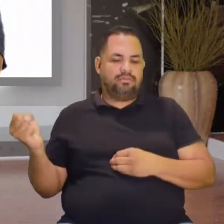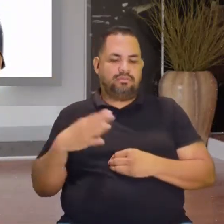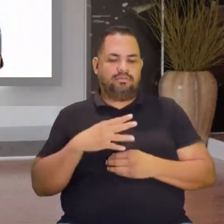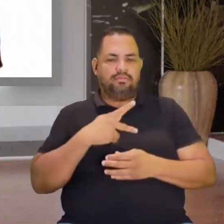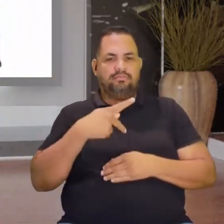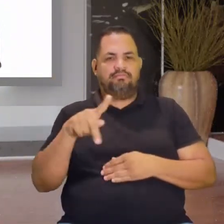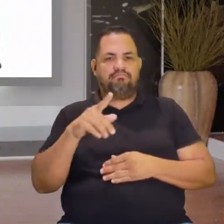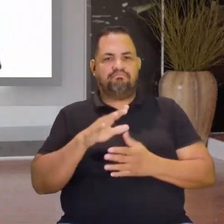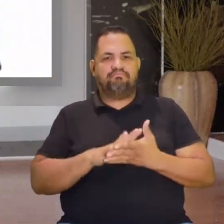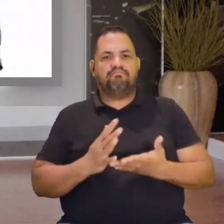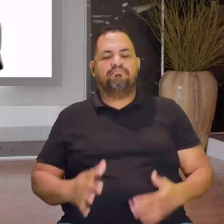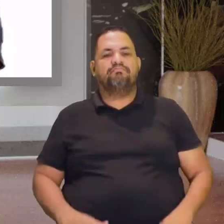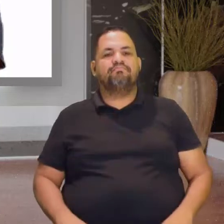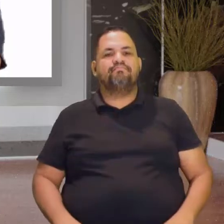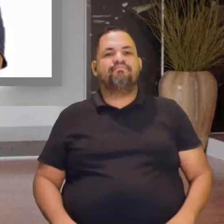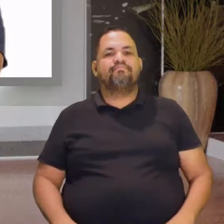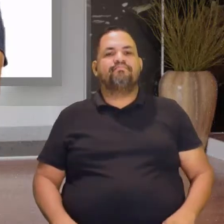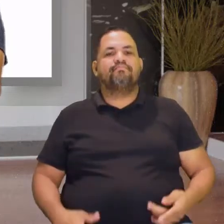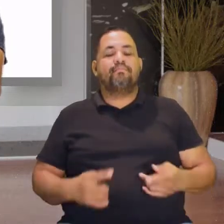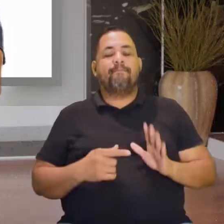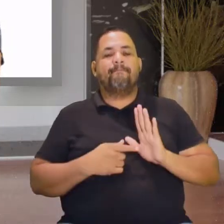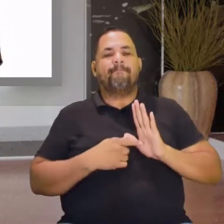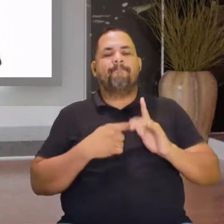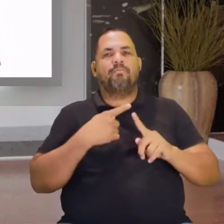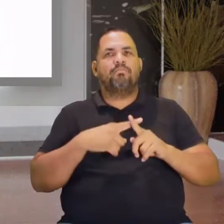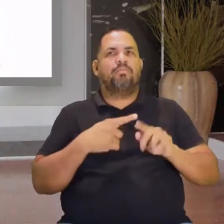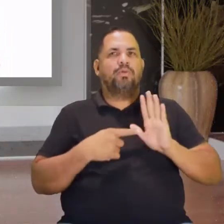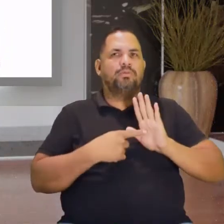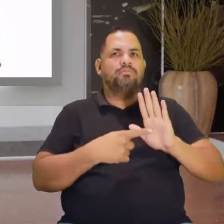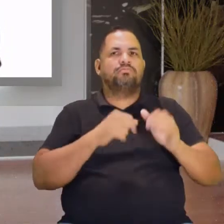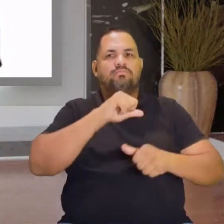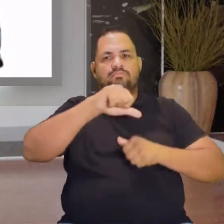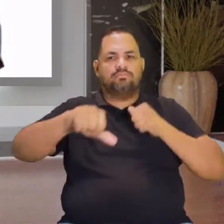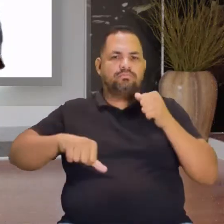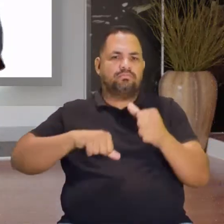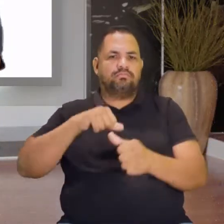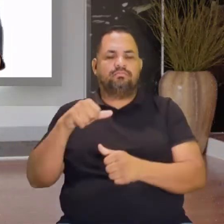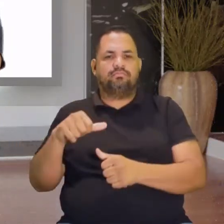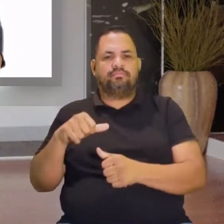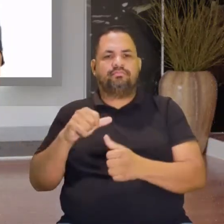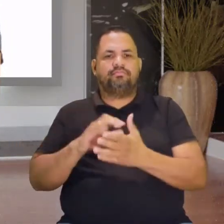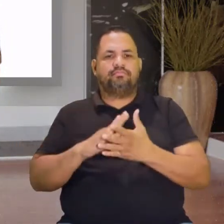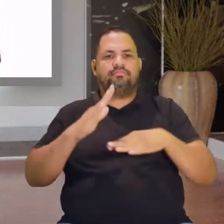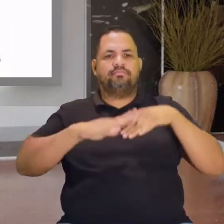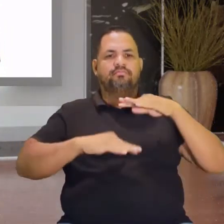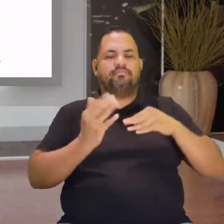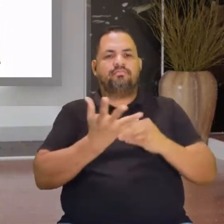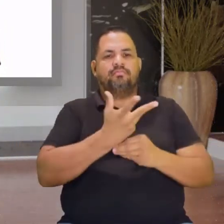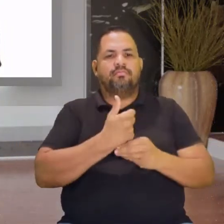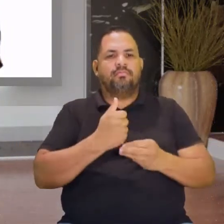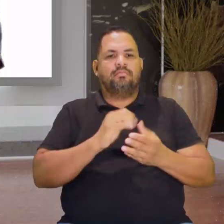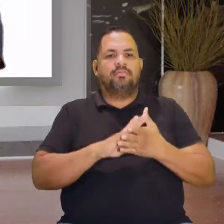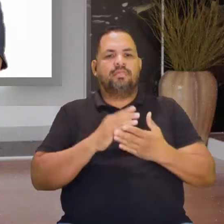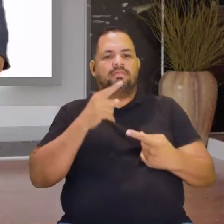para impactar, né? Porque traz mudanças, muitas vezes os artistas eles